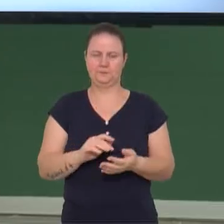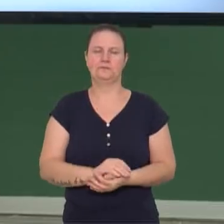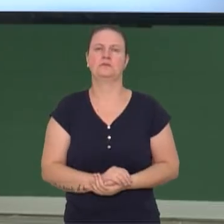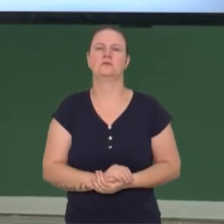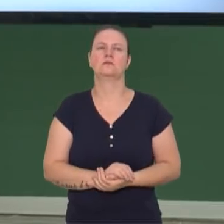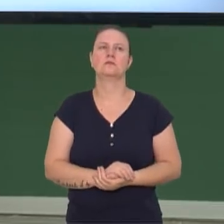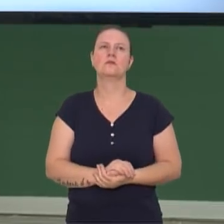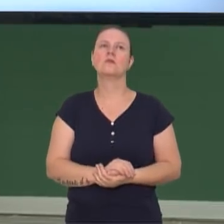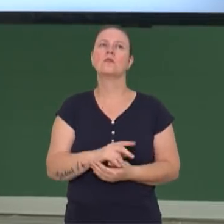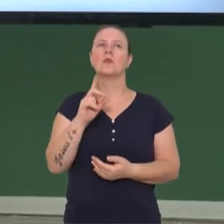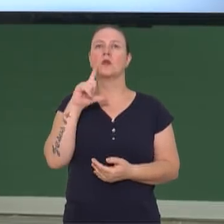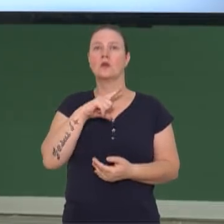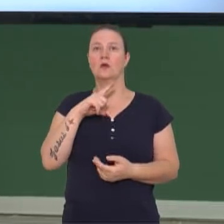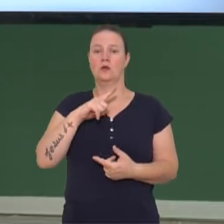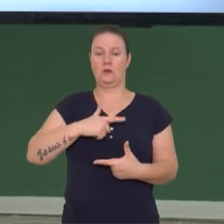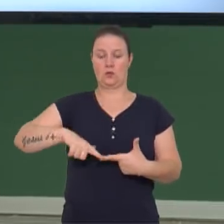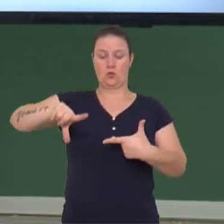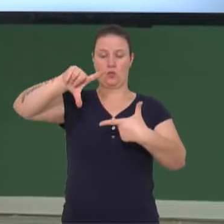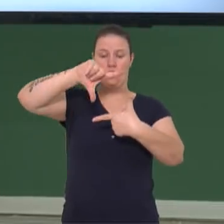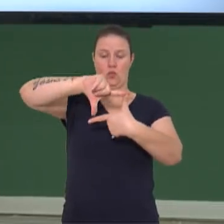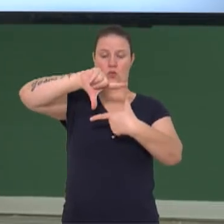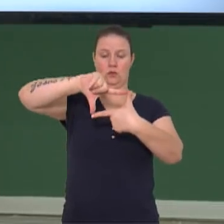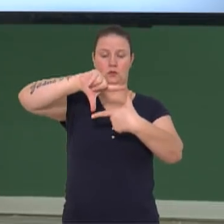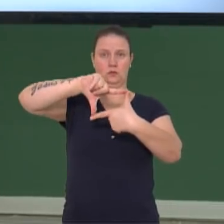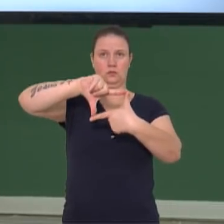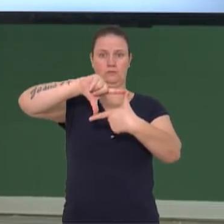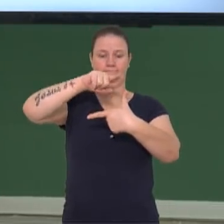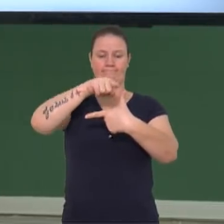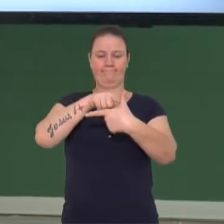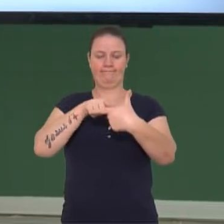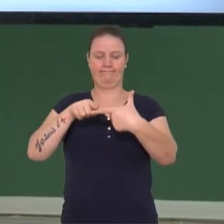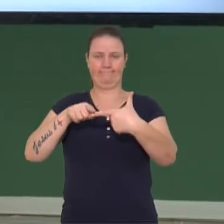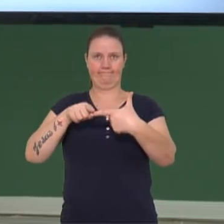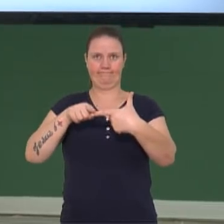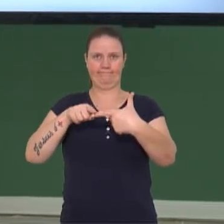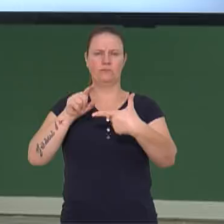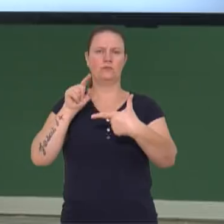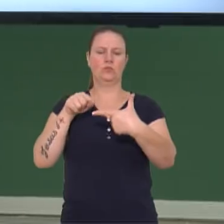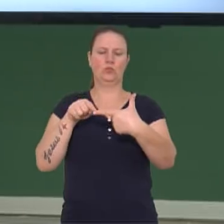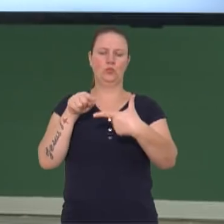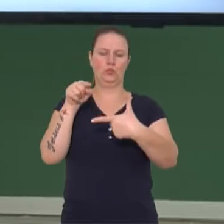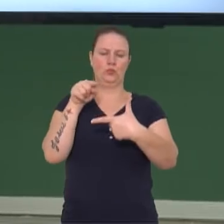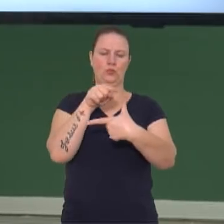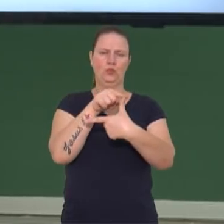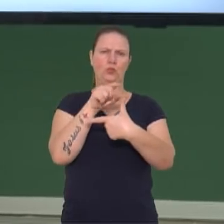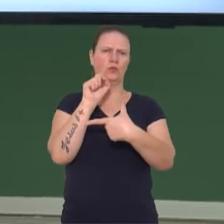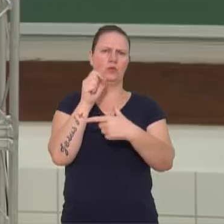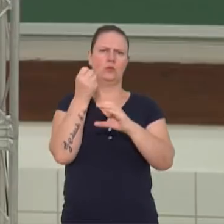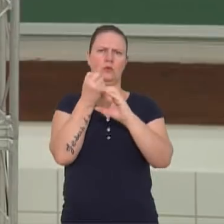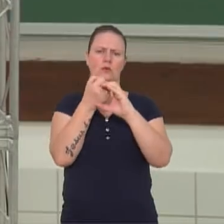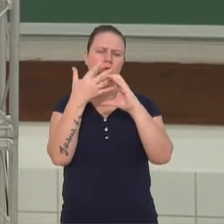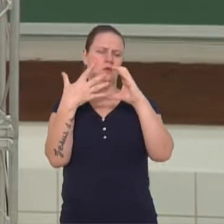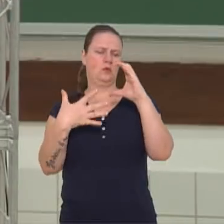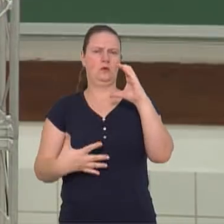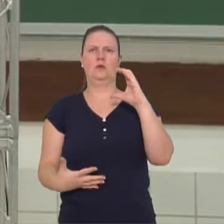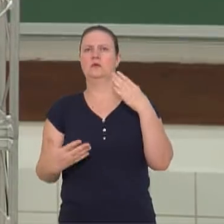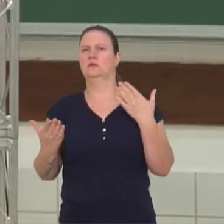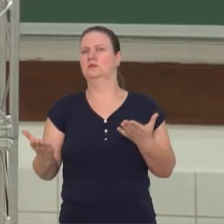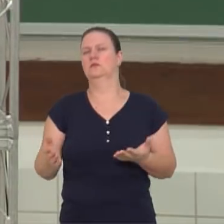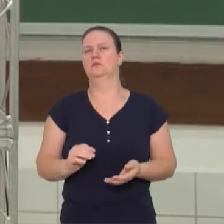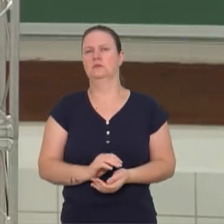gente tem um retângulo. Qual é a característica de um